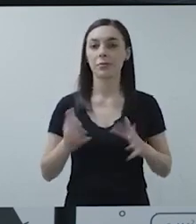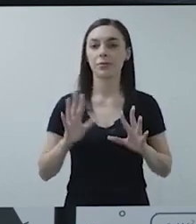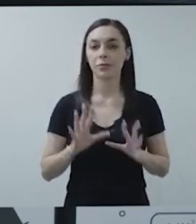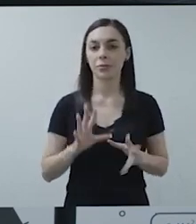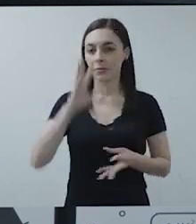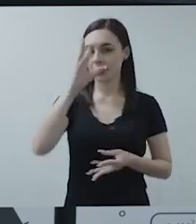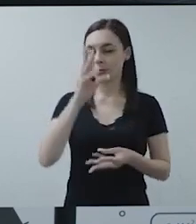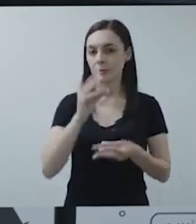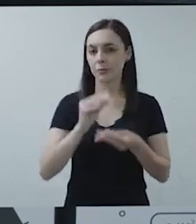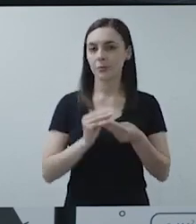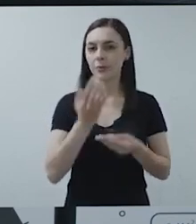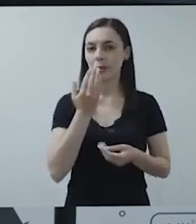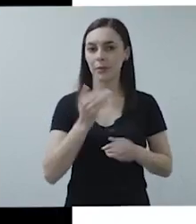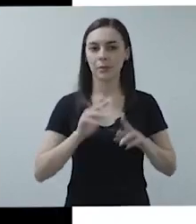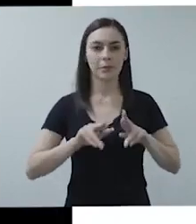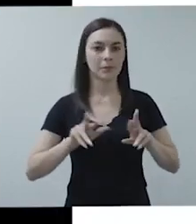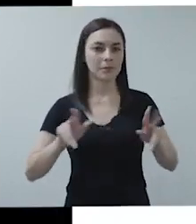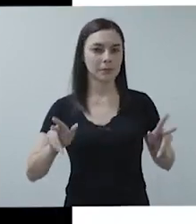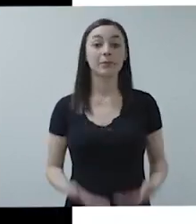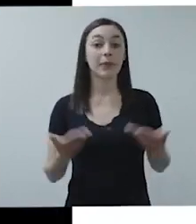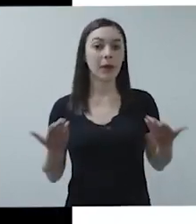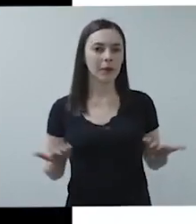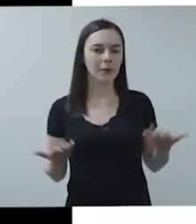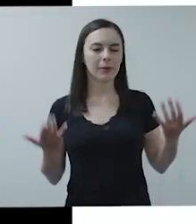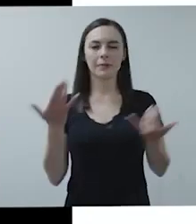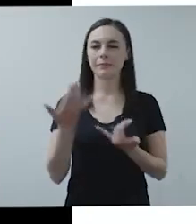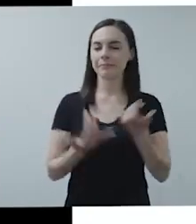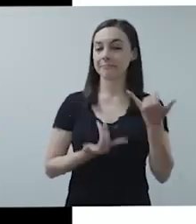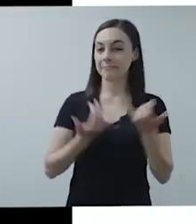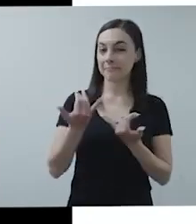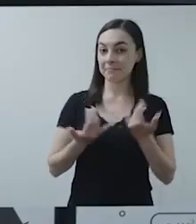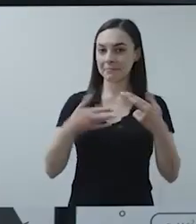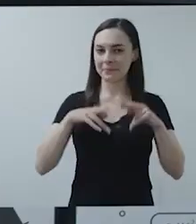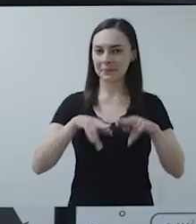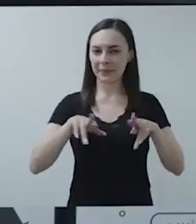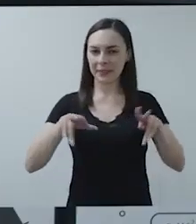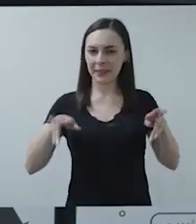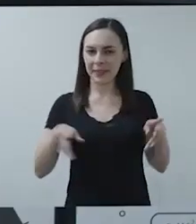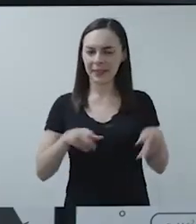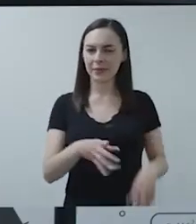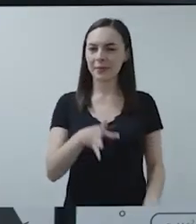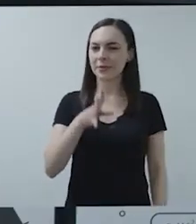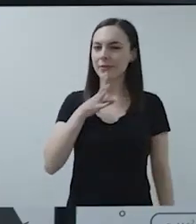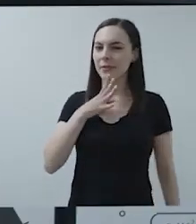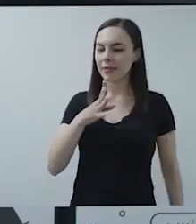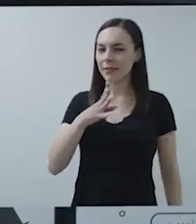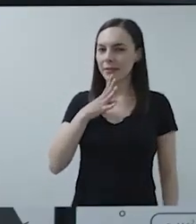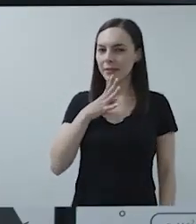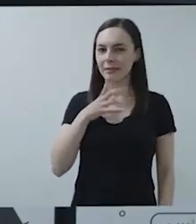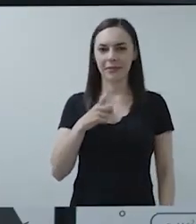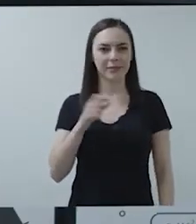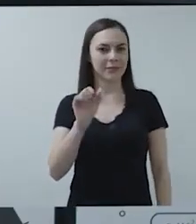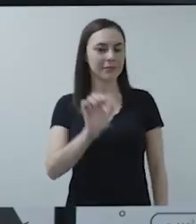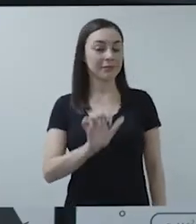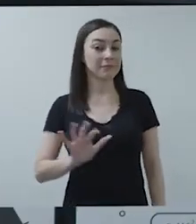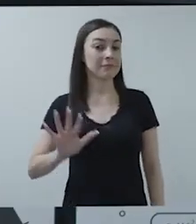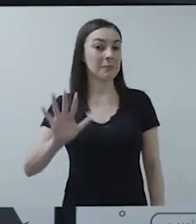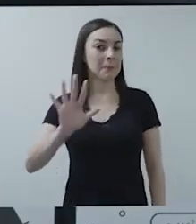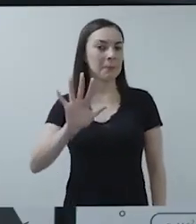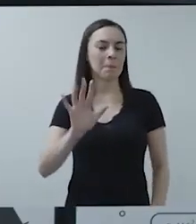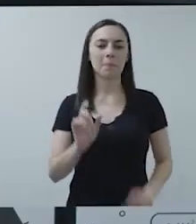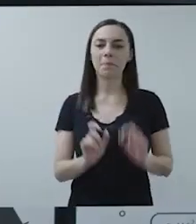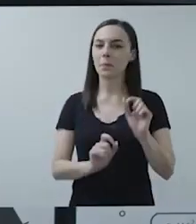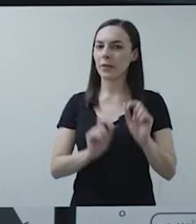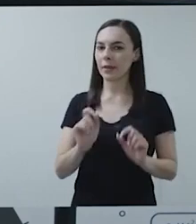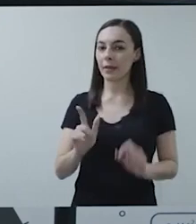os alimentos e as brincadeiras. Agora, vocês conhecem aqui essas imagens.